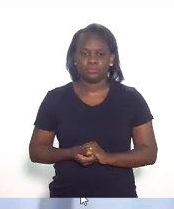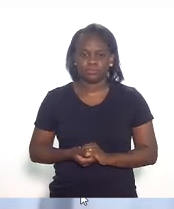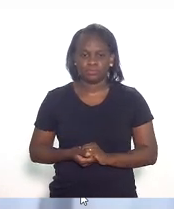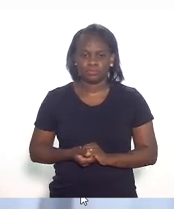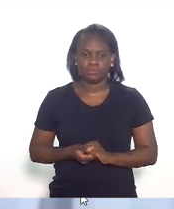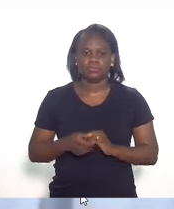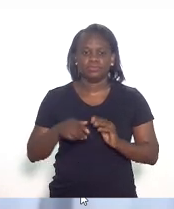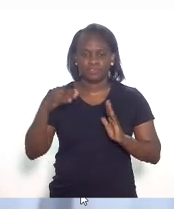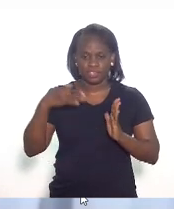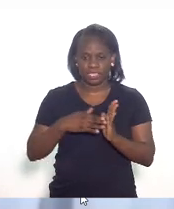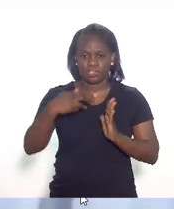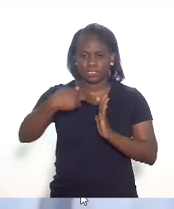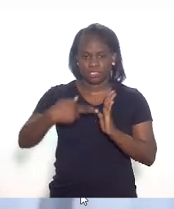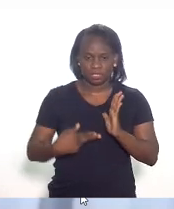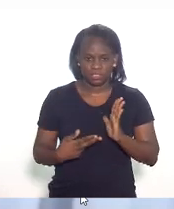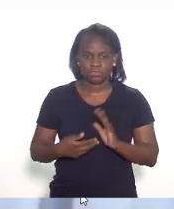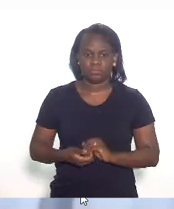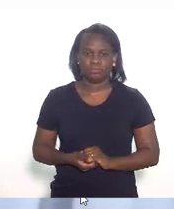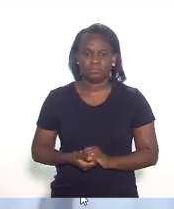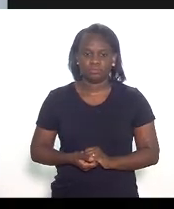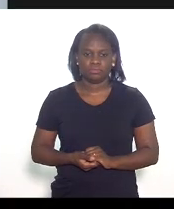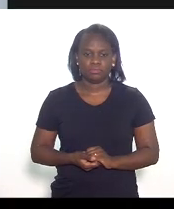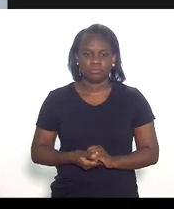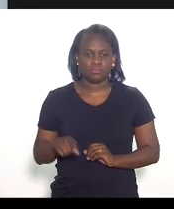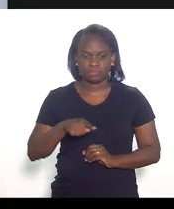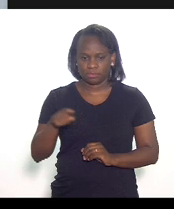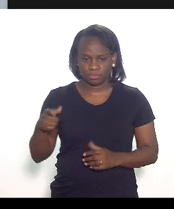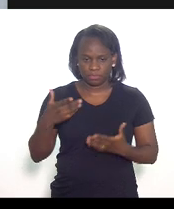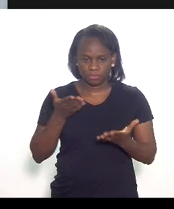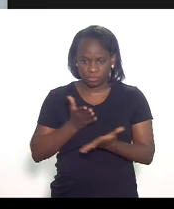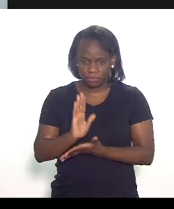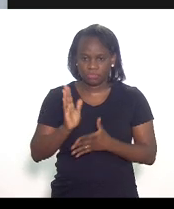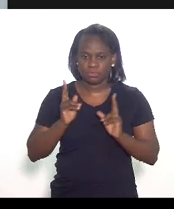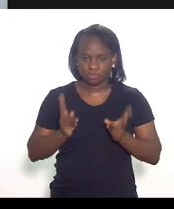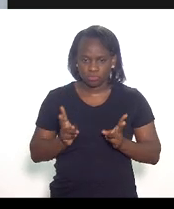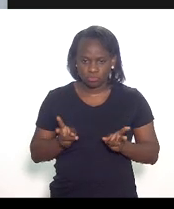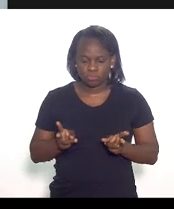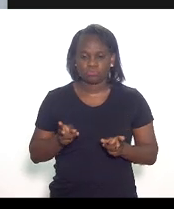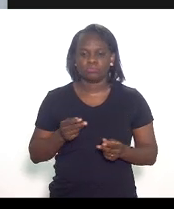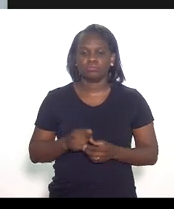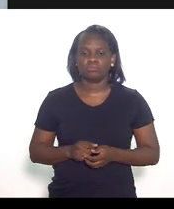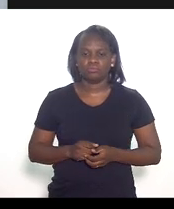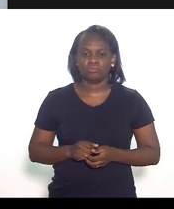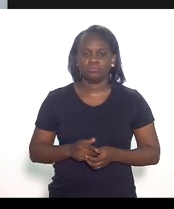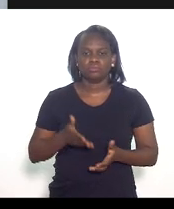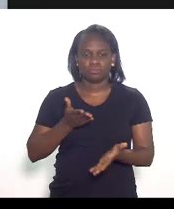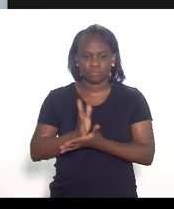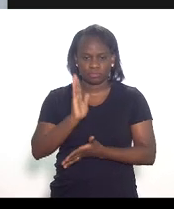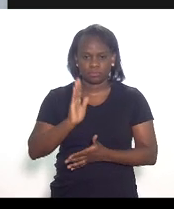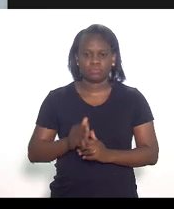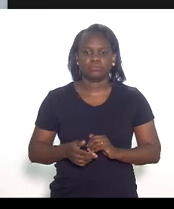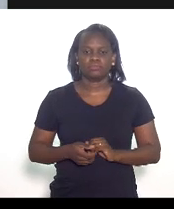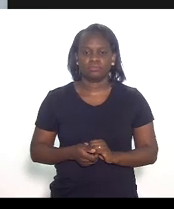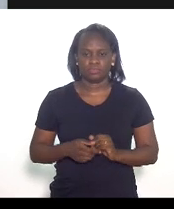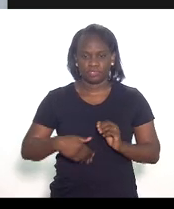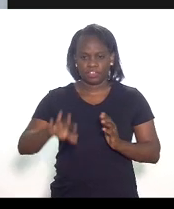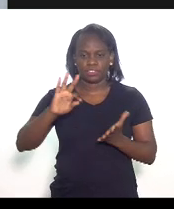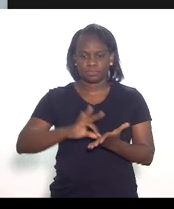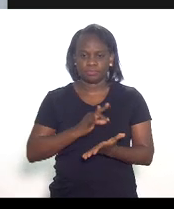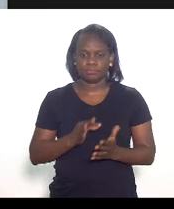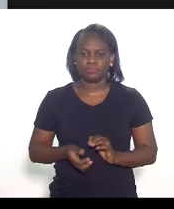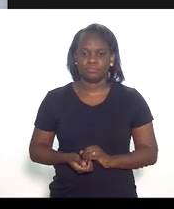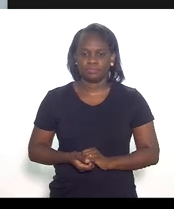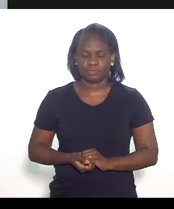Conforme a final de redação. Os senhores que aprovam, permaneçam como estão. Aprovado vai ao